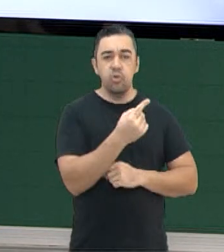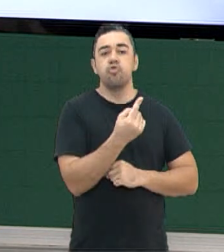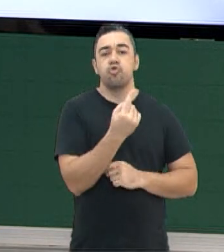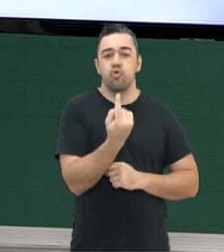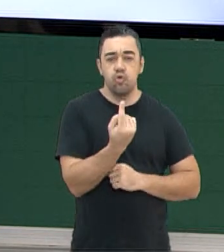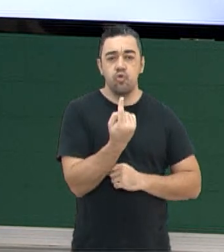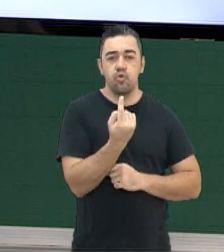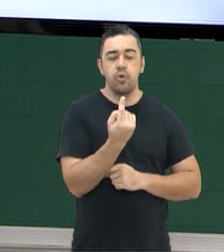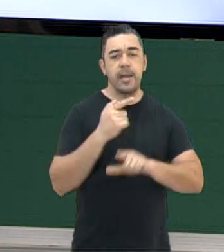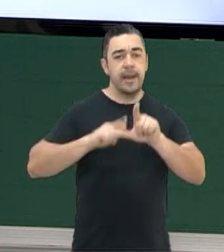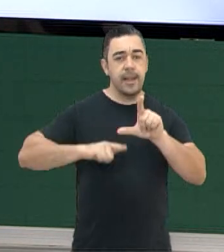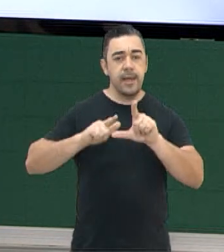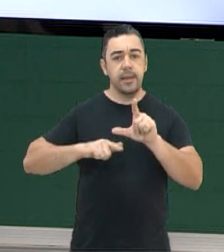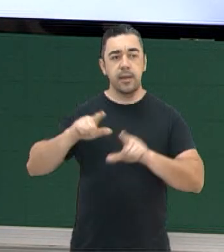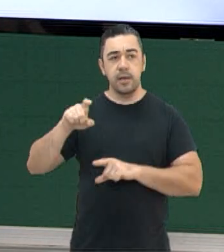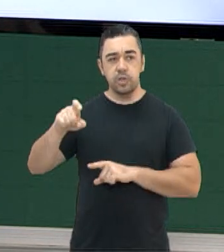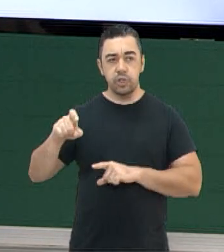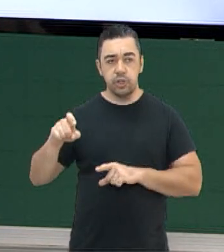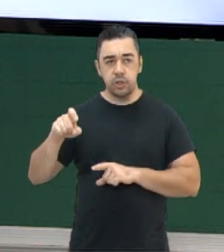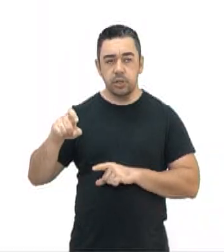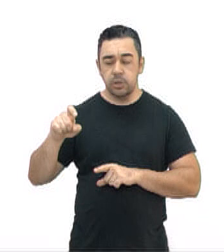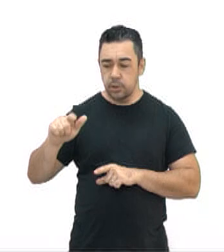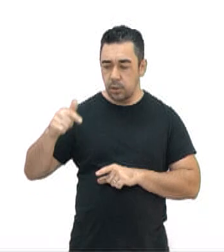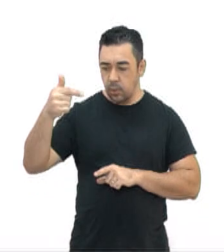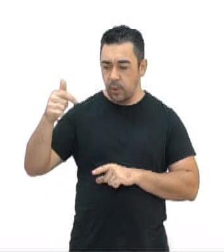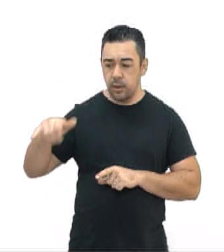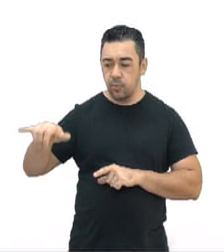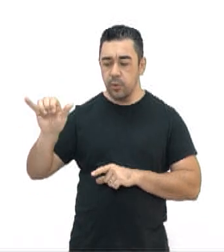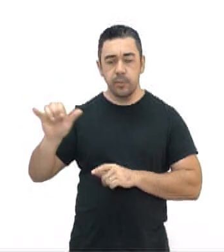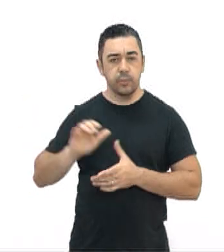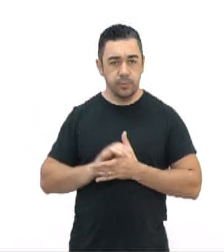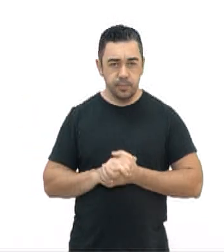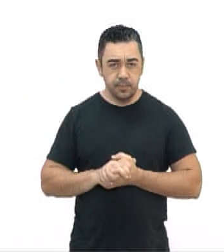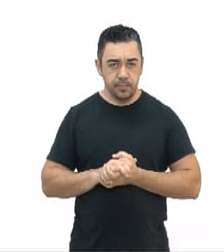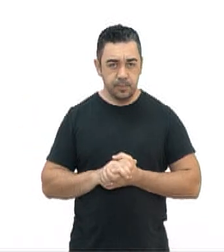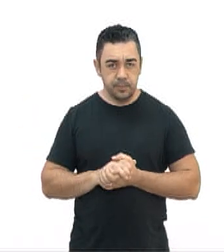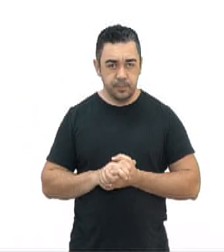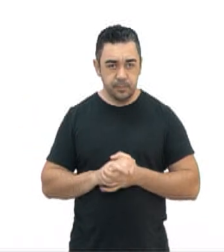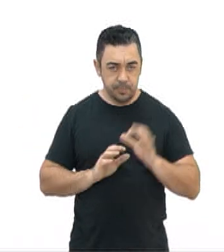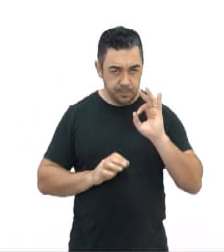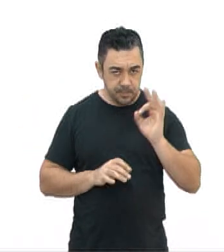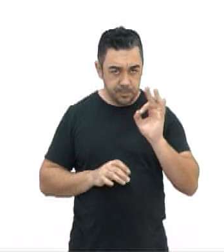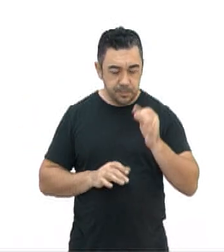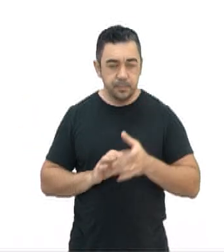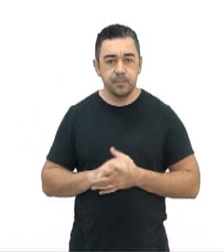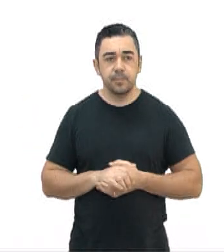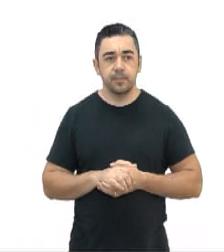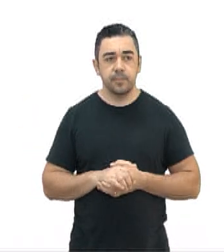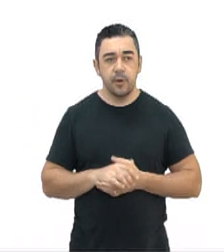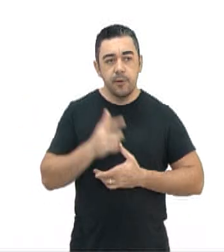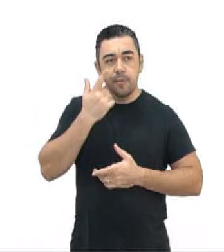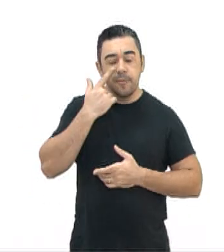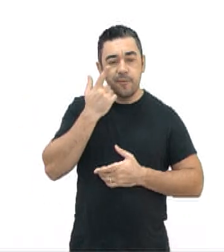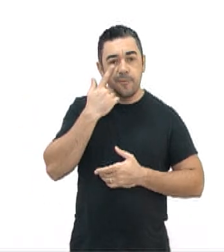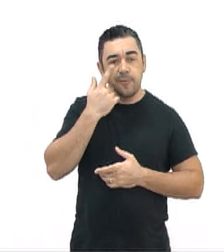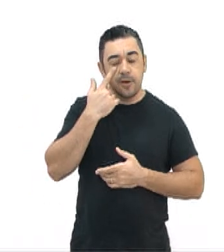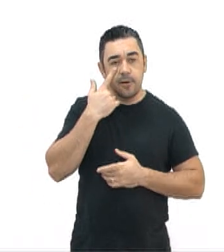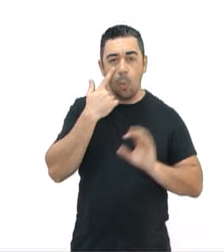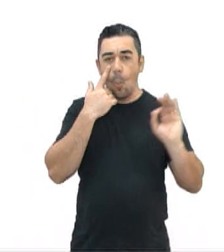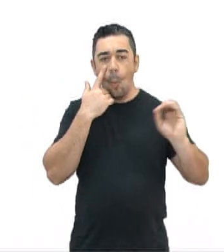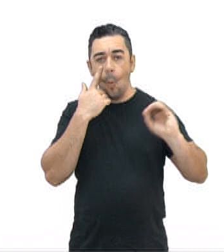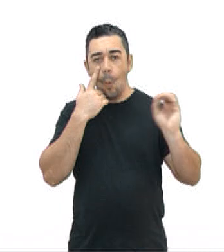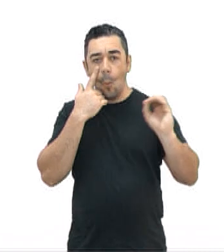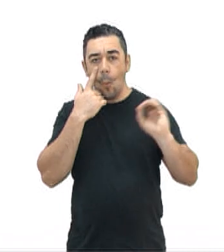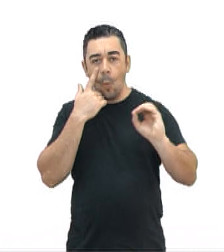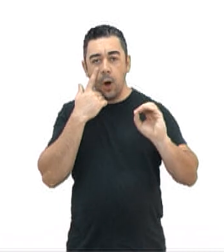literal? X ao quadrado y, certo? Menos 1, x ao quadrado y. Vejam que não tem